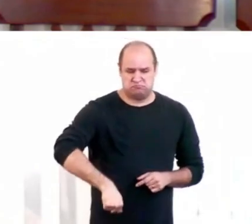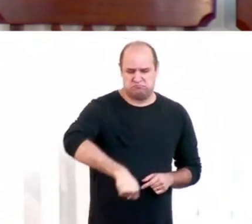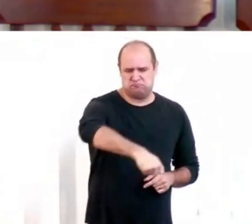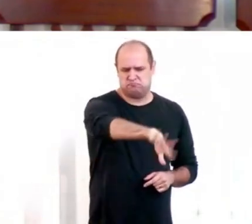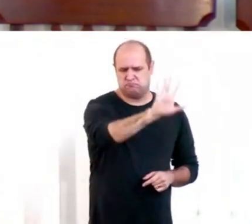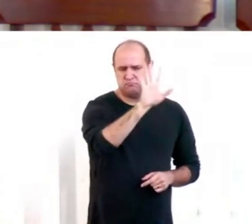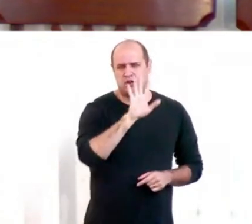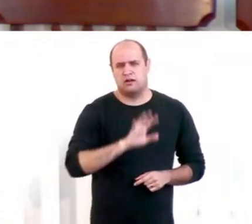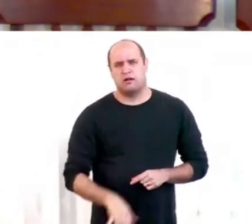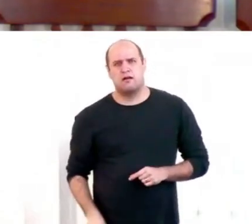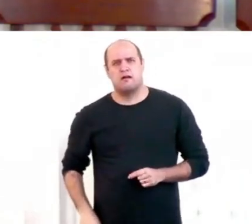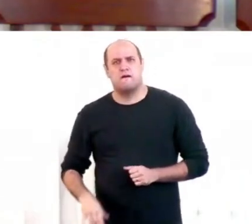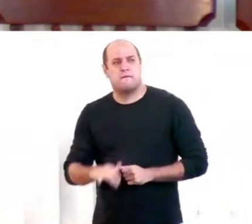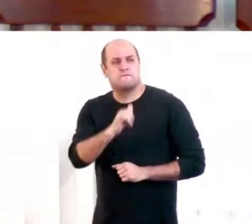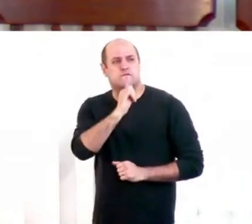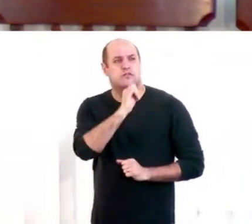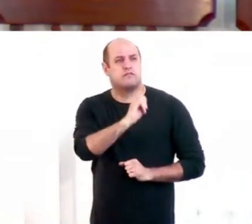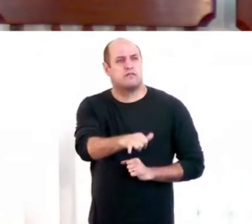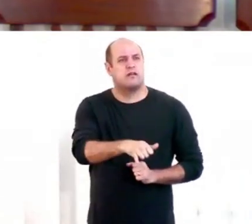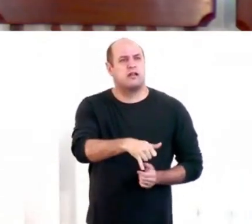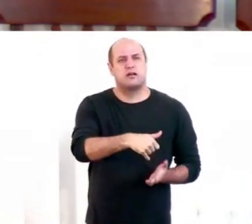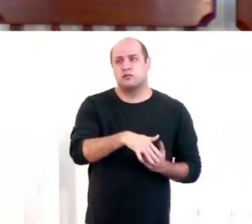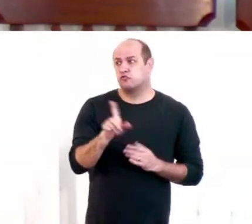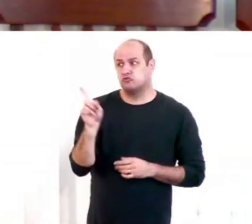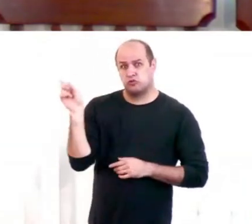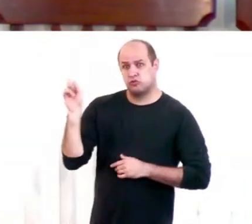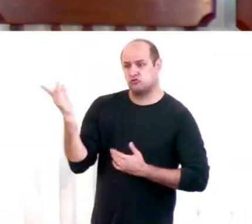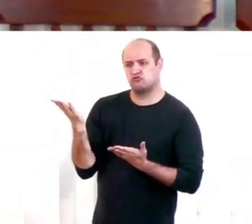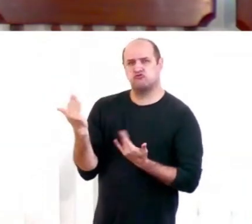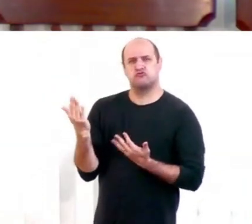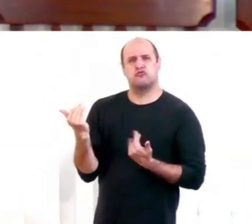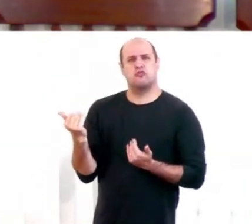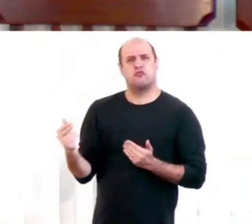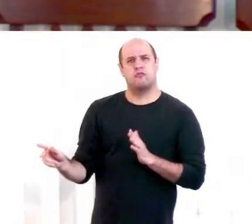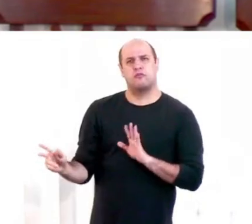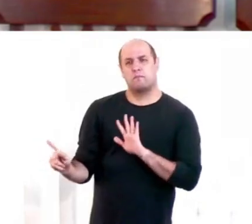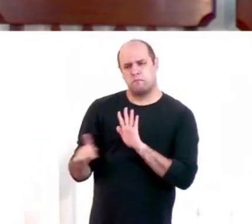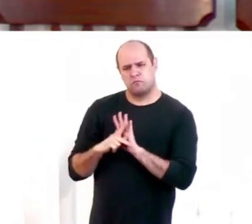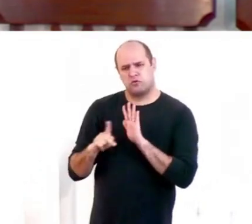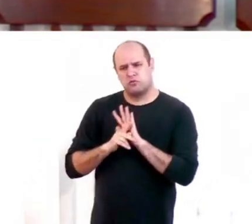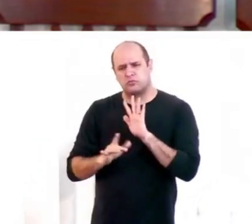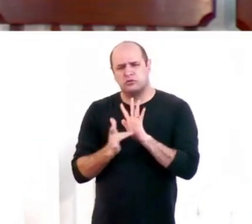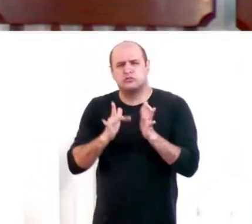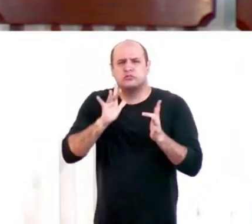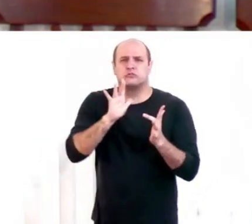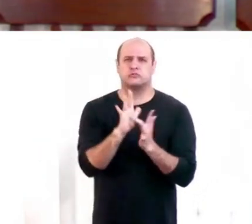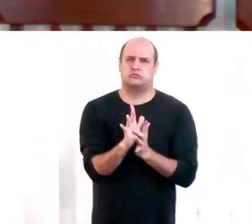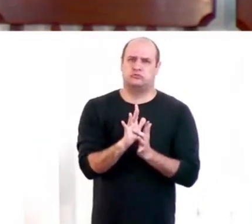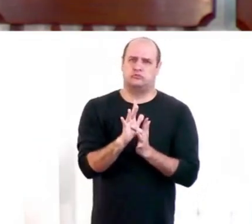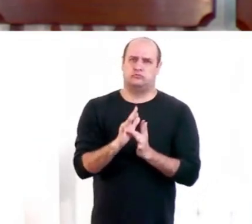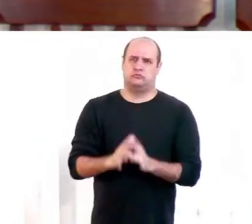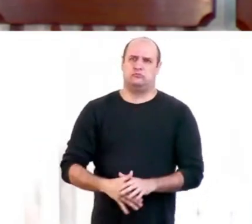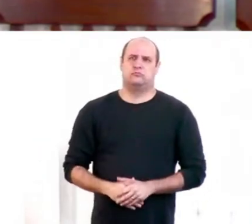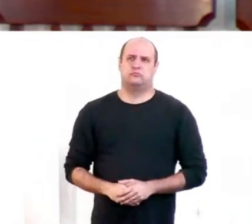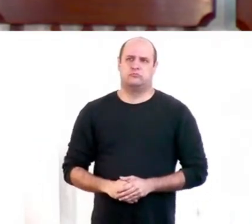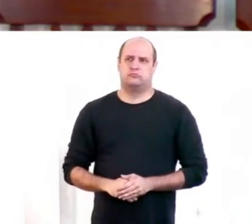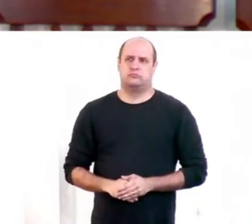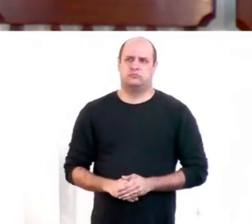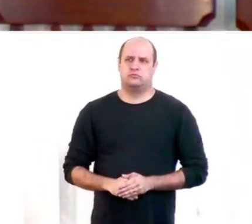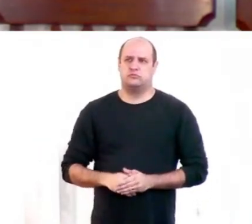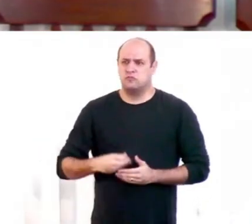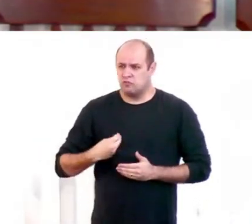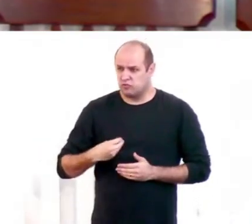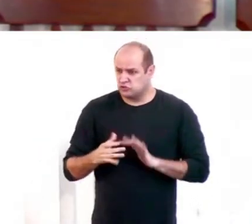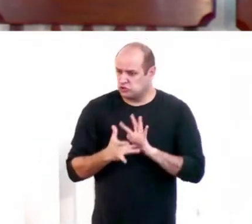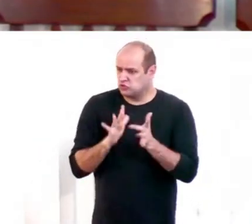sacola, dizendo: essa menina, essa jovem é do nosso Senhor Jesus Cristo, que morreu e entregou sua vida para que